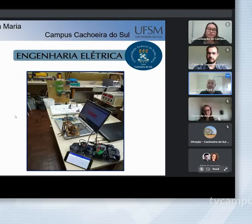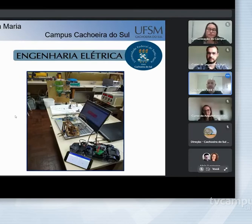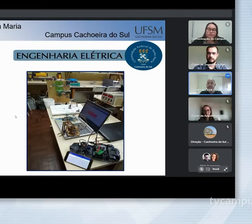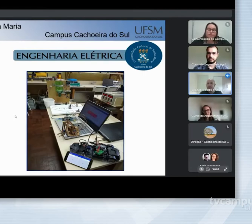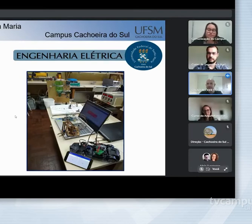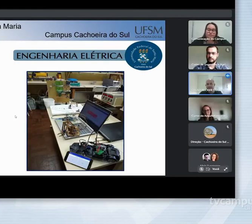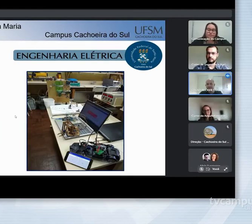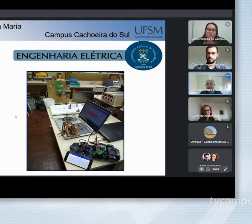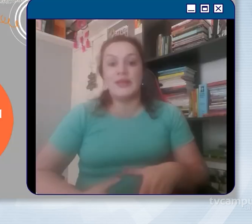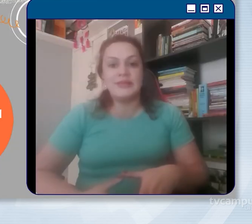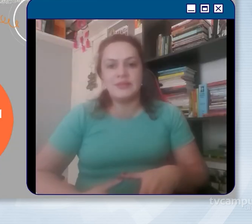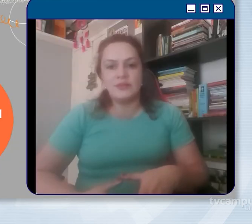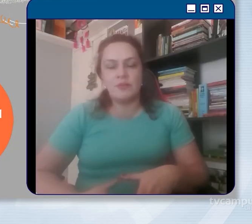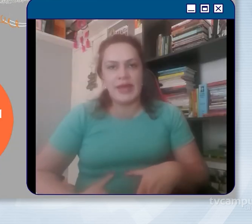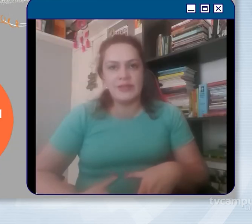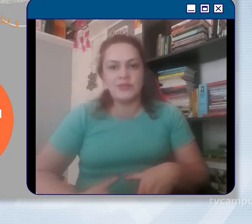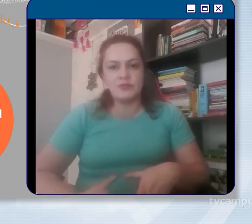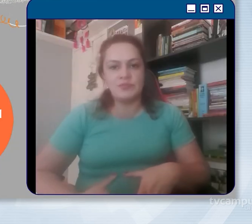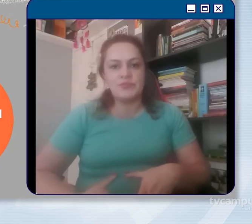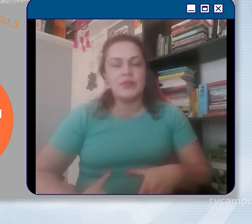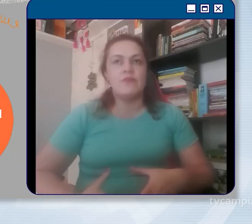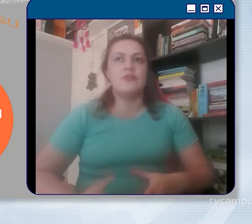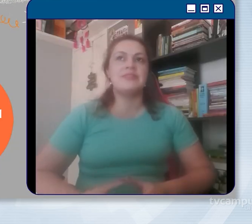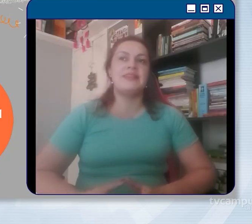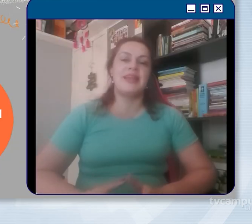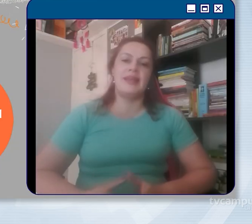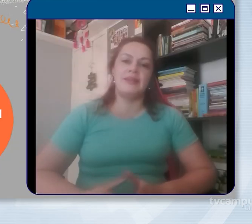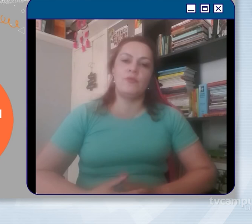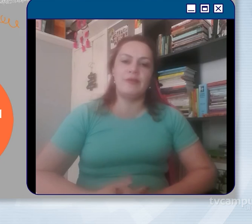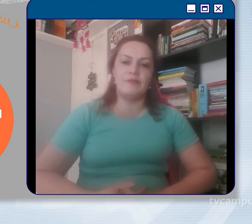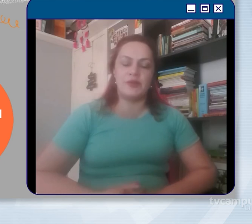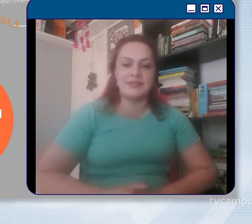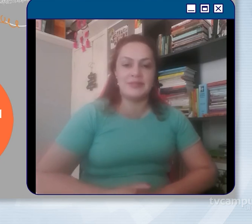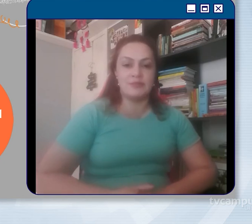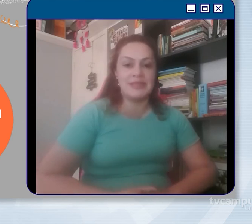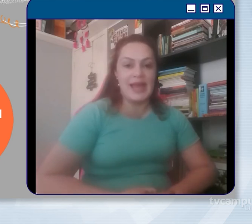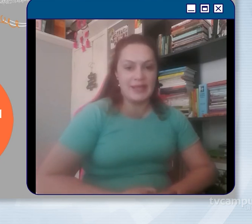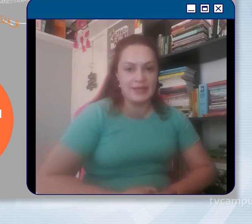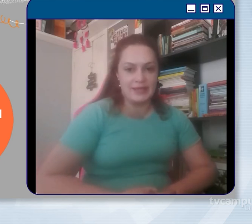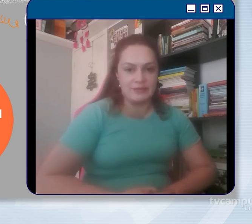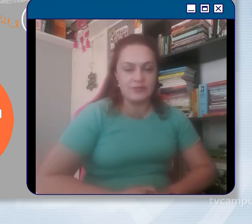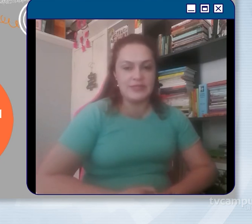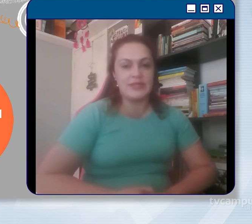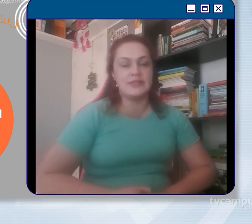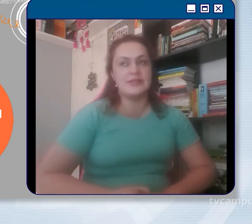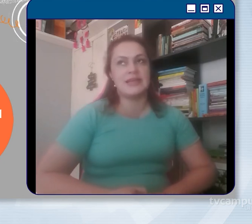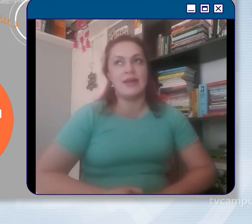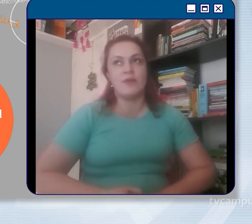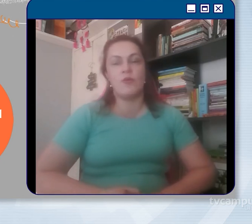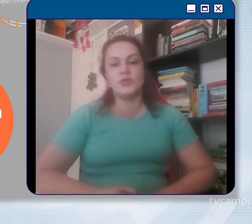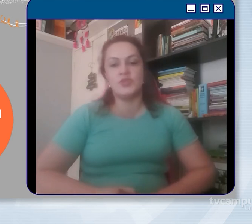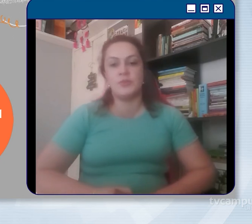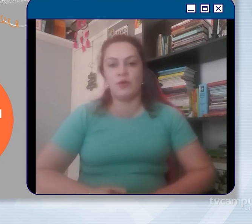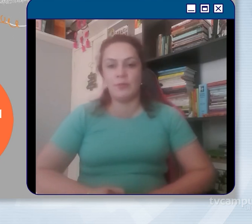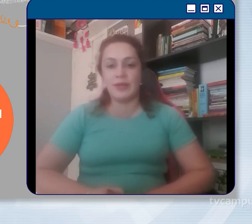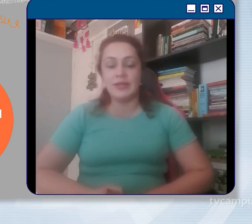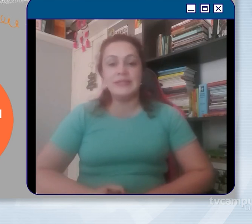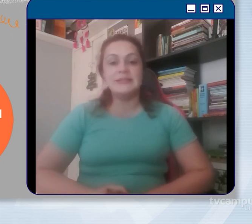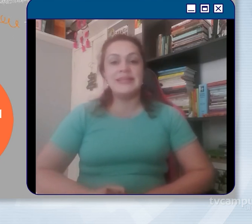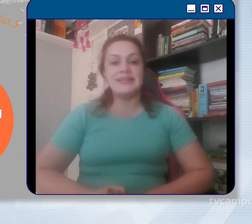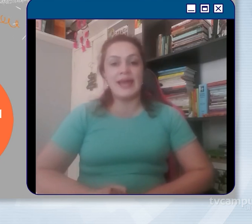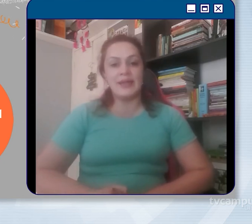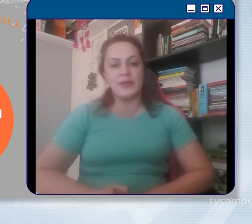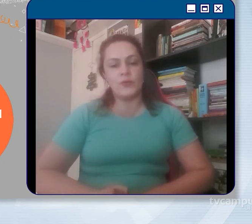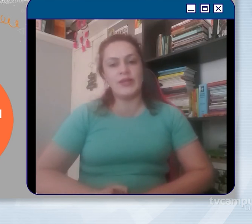contar com assistência estudantil, caso precisem. Ainda teve bate-papo vocacional e foi possível conferir a Rua